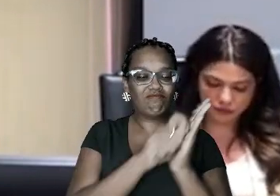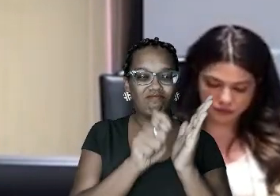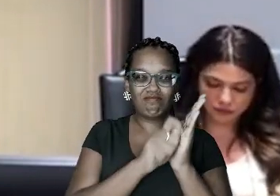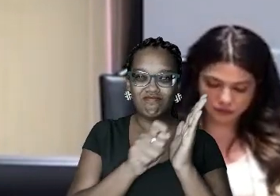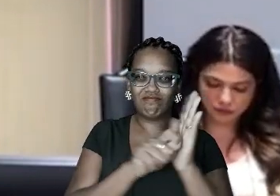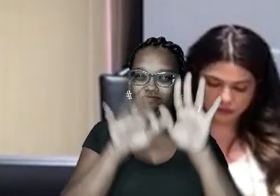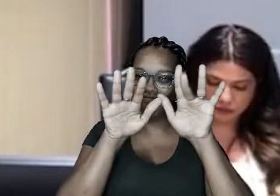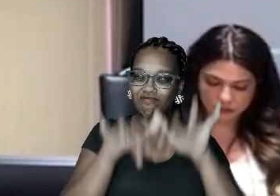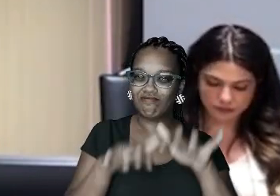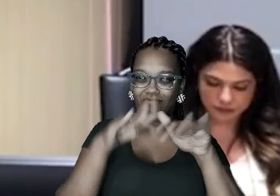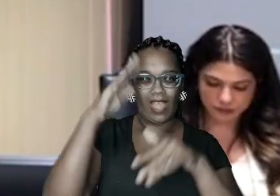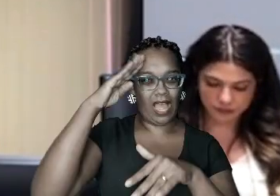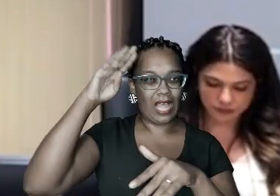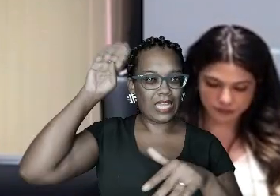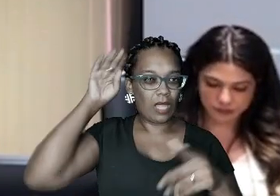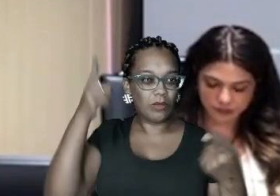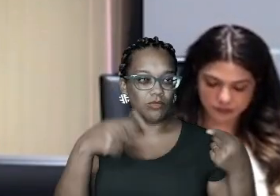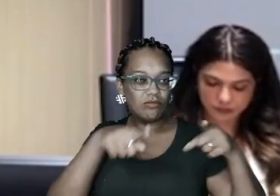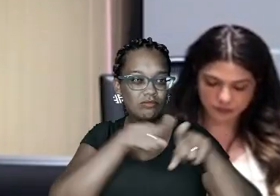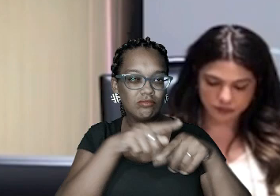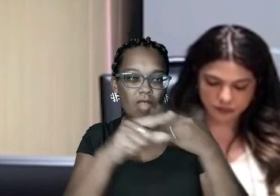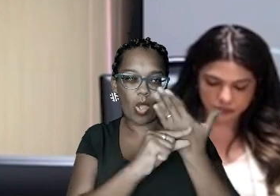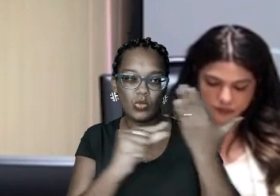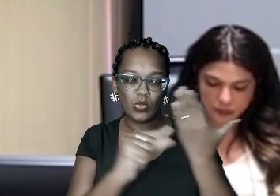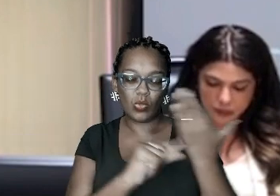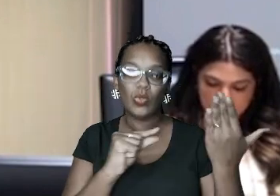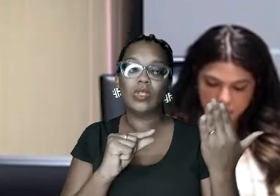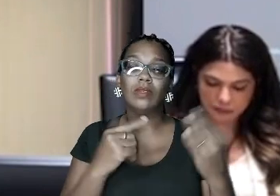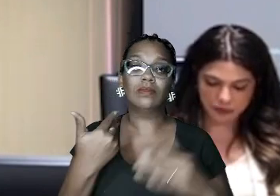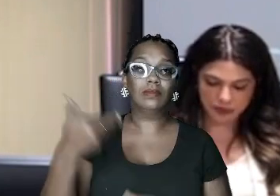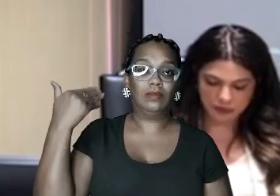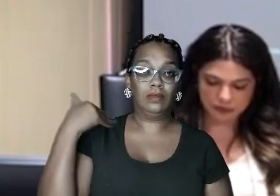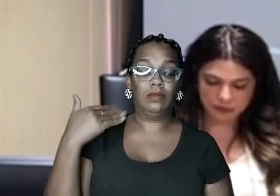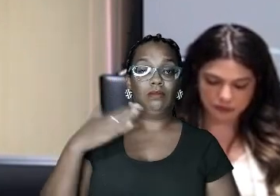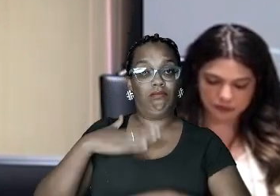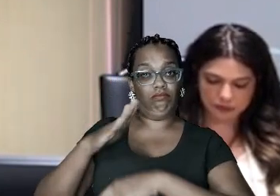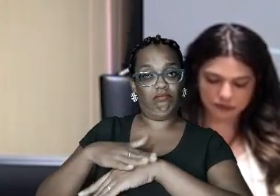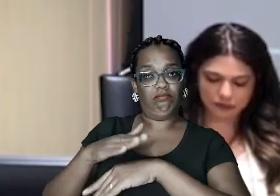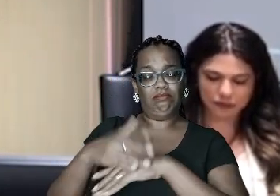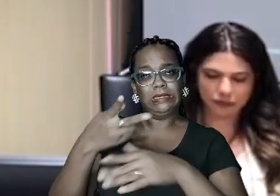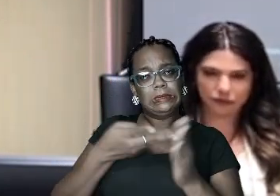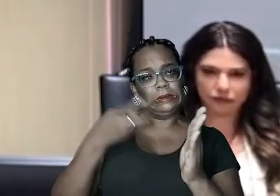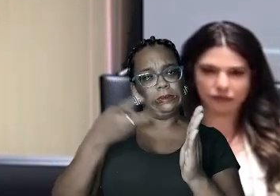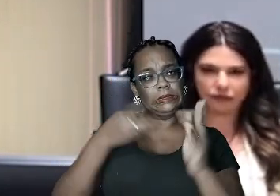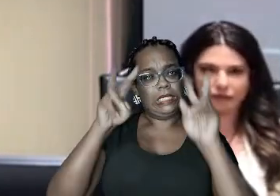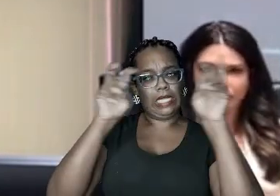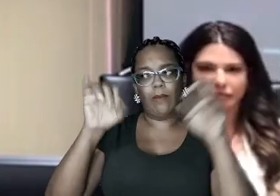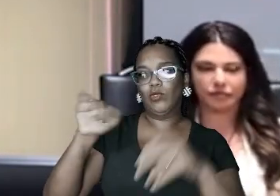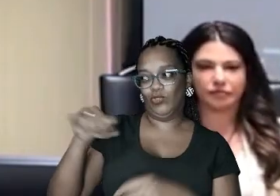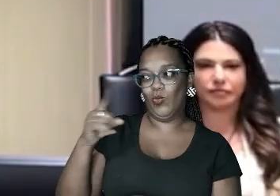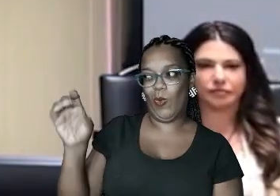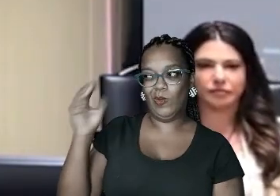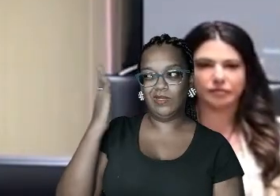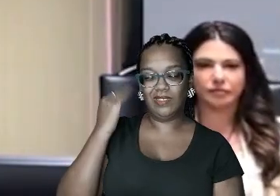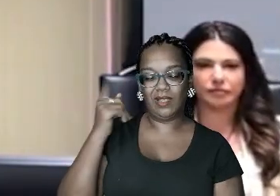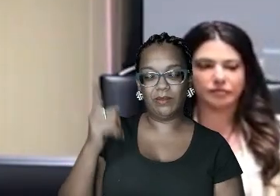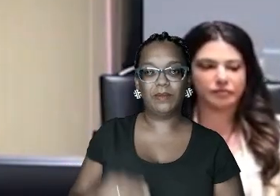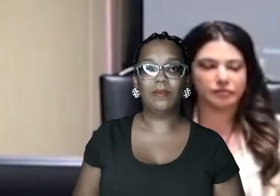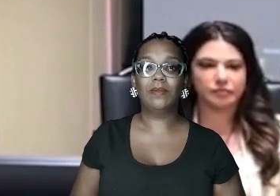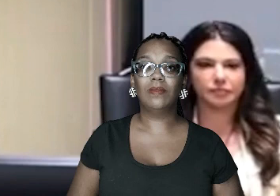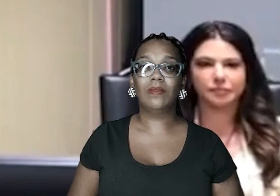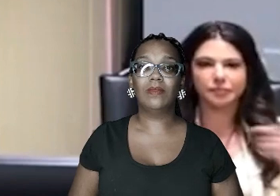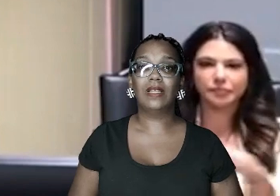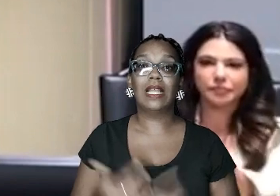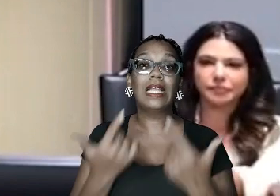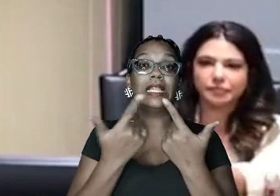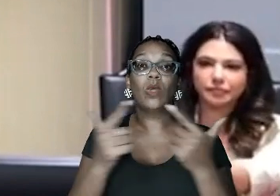trabalho no escrito acadêmico em outoria aquele primeiro fiz até isoladamente agora novamente com a autoria explora esse tema João